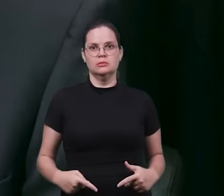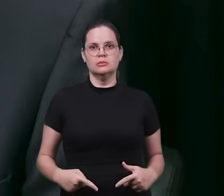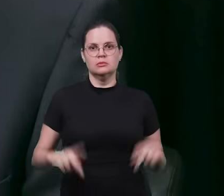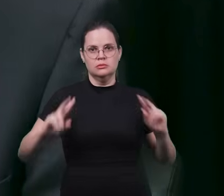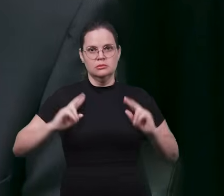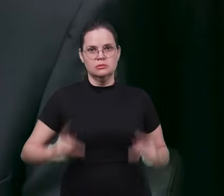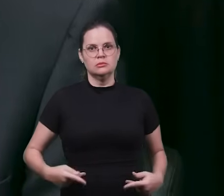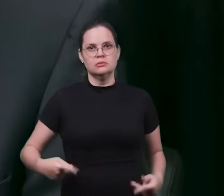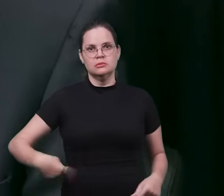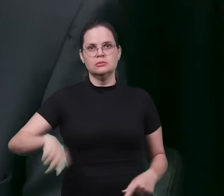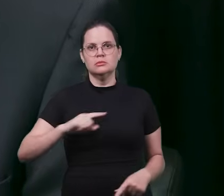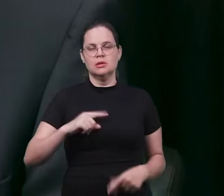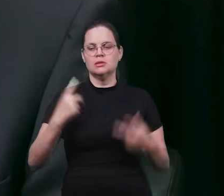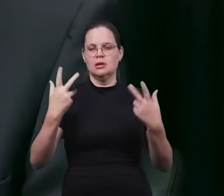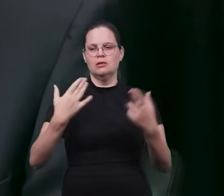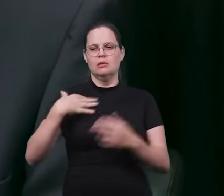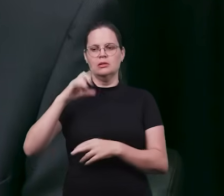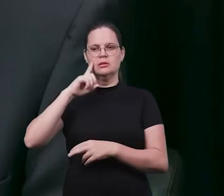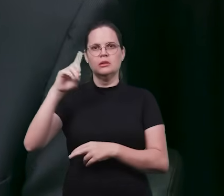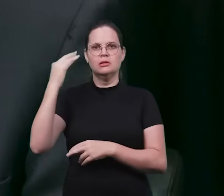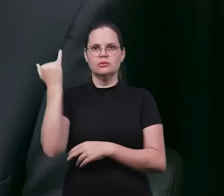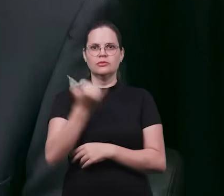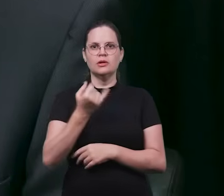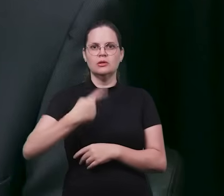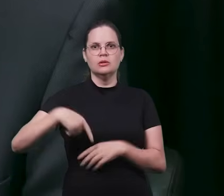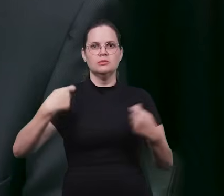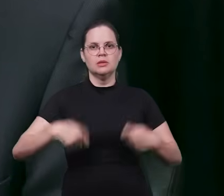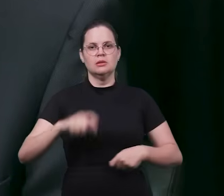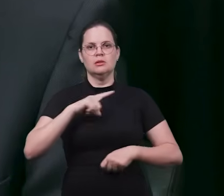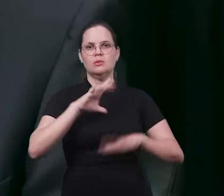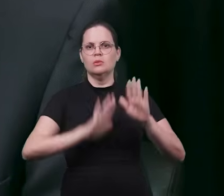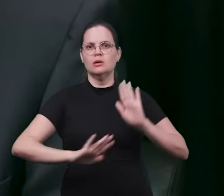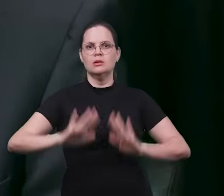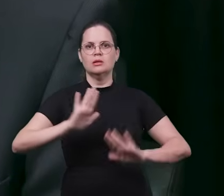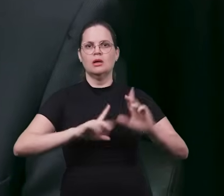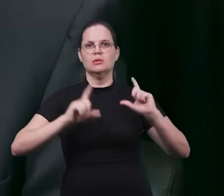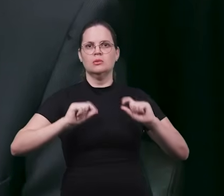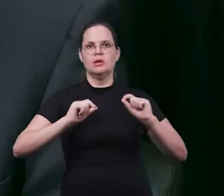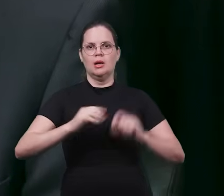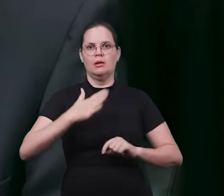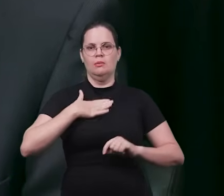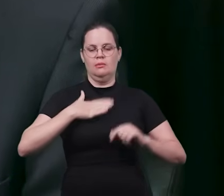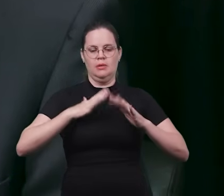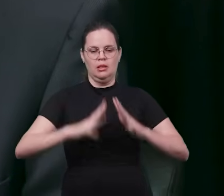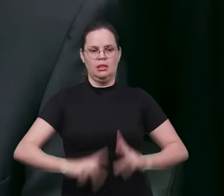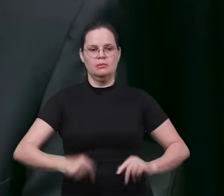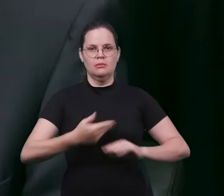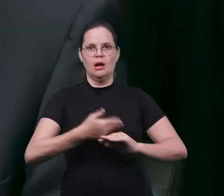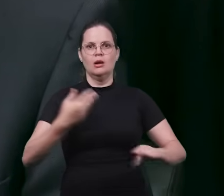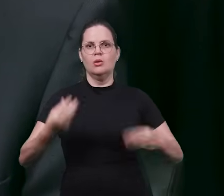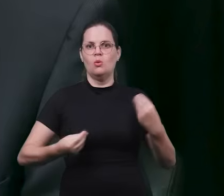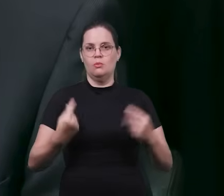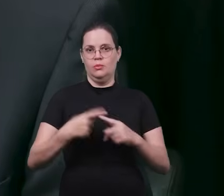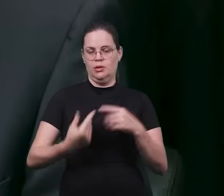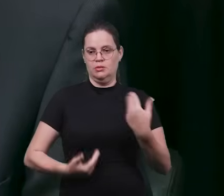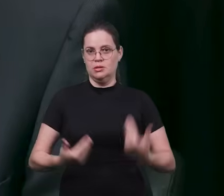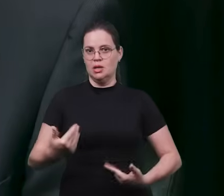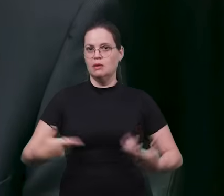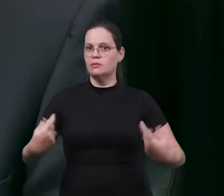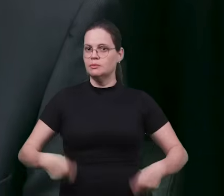e até cumprindo aquilo que Deus determinou, nós temos que ter um cuidado muito grande com a nossa purificação. O povo de Deus é